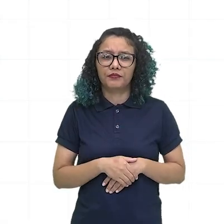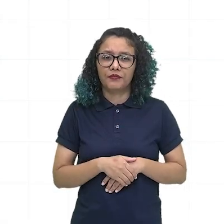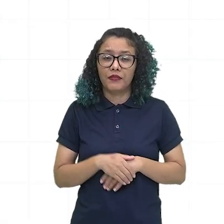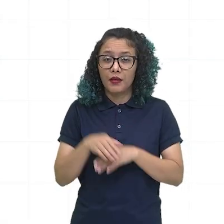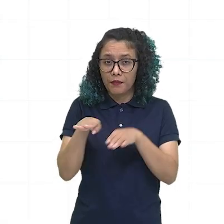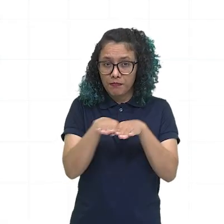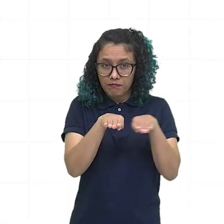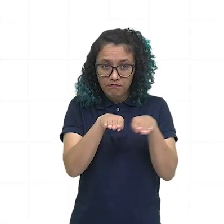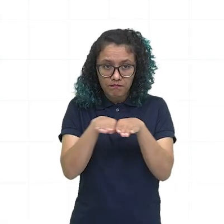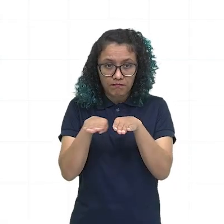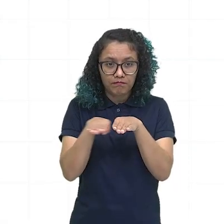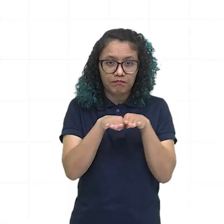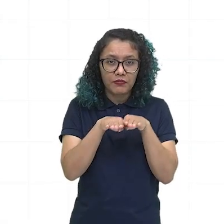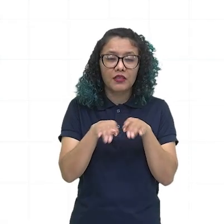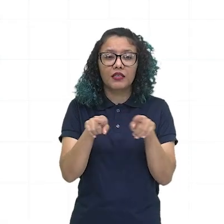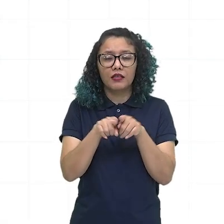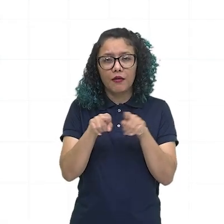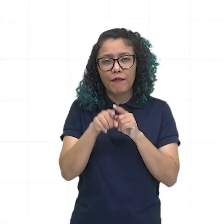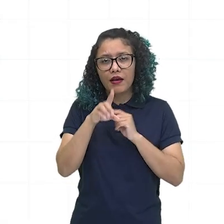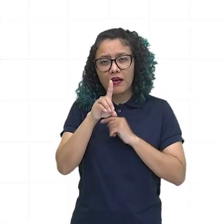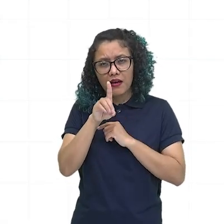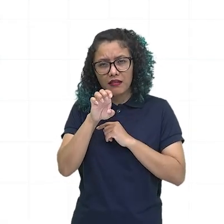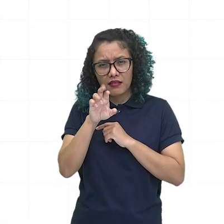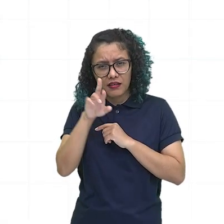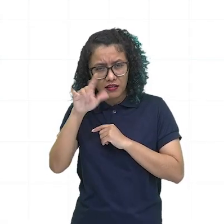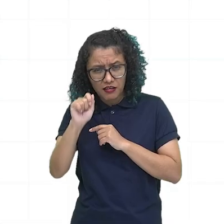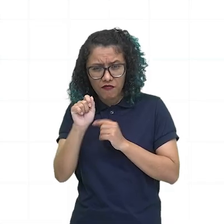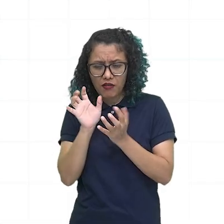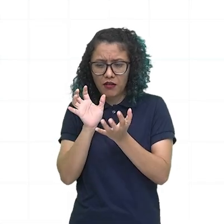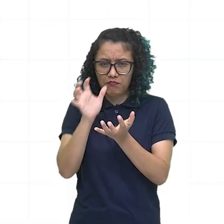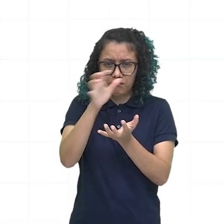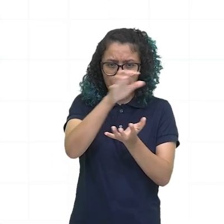conhecimento, placas tectônicas, deriva